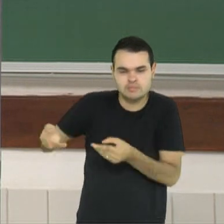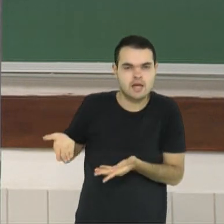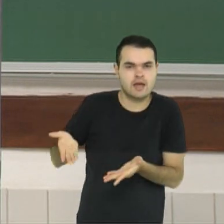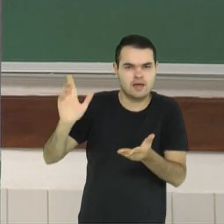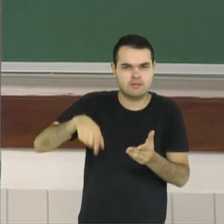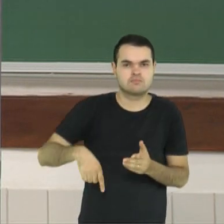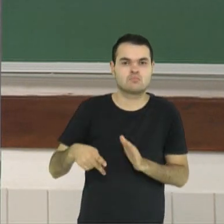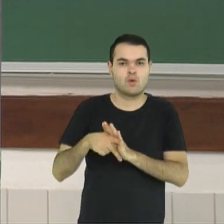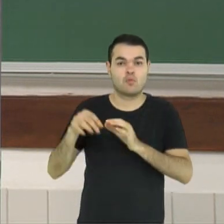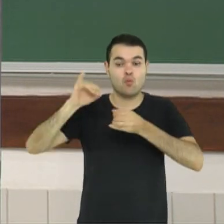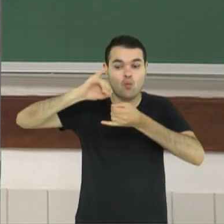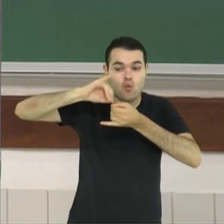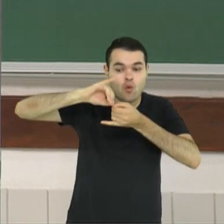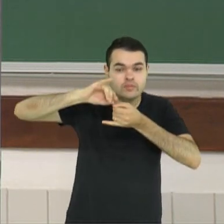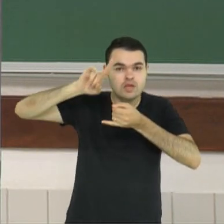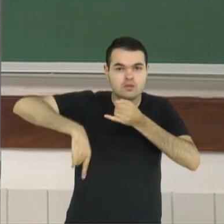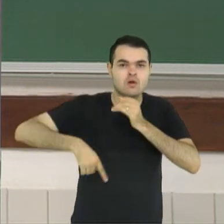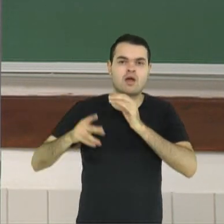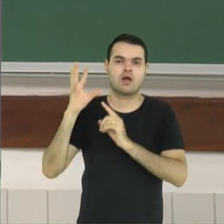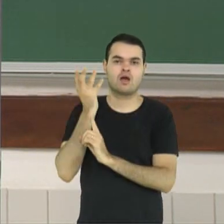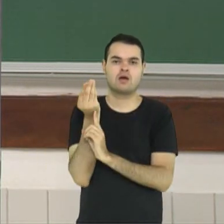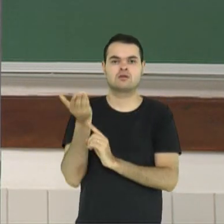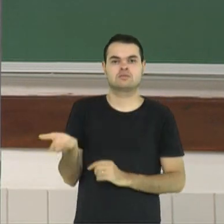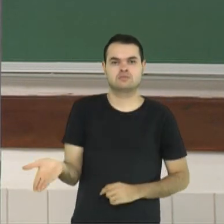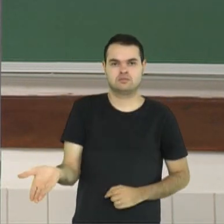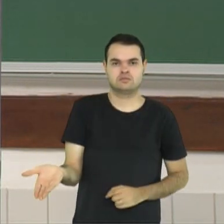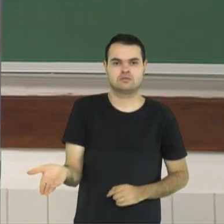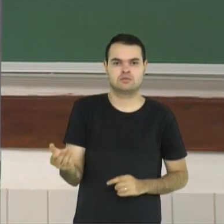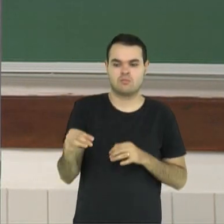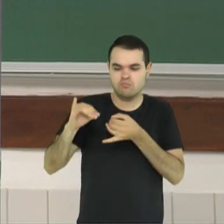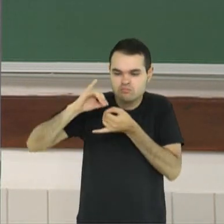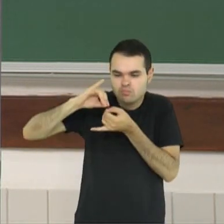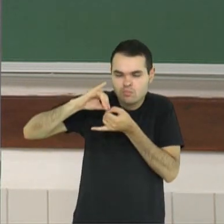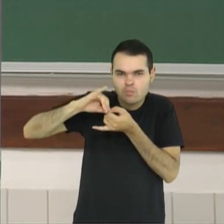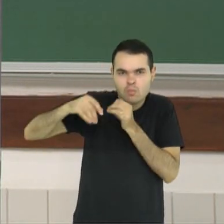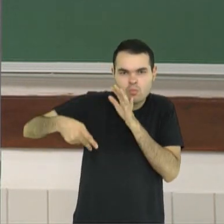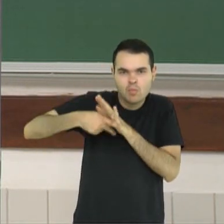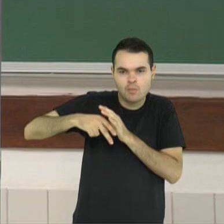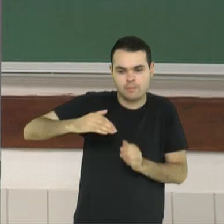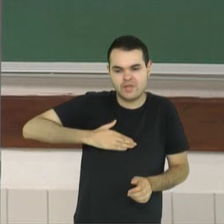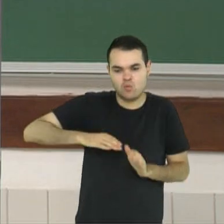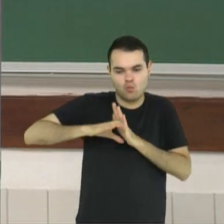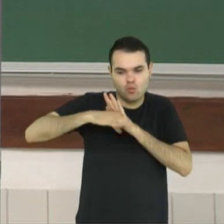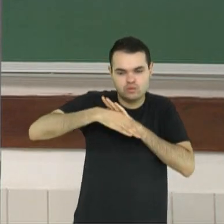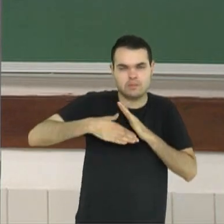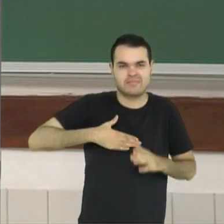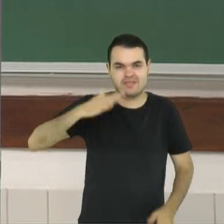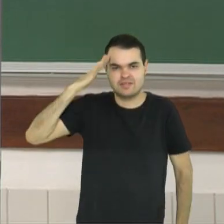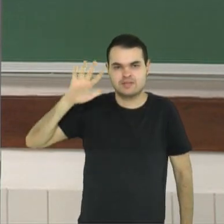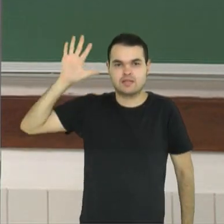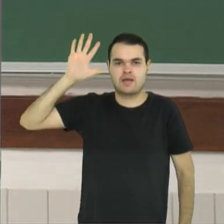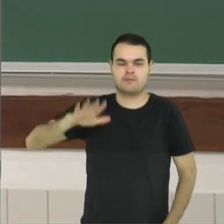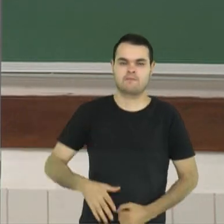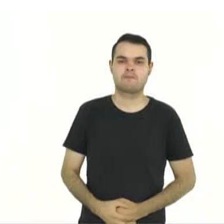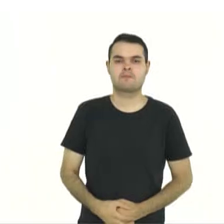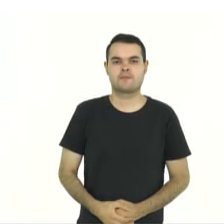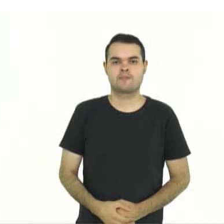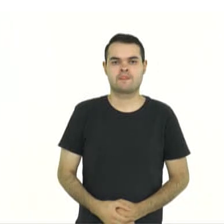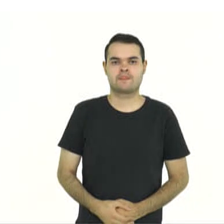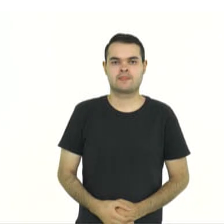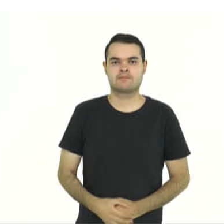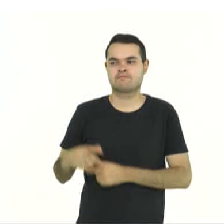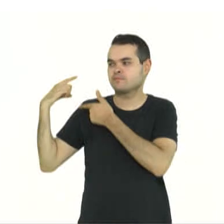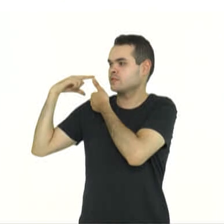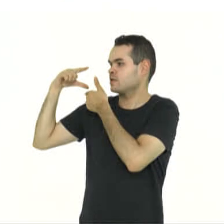dizer, o objeto se torna um instrumento do meu conceito, da minha ideia. Rompimento com a